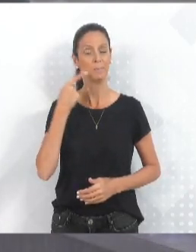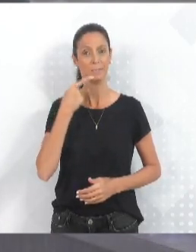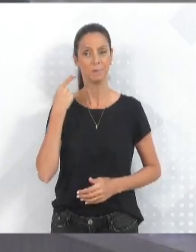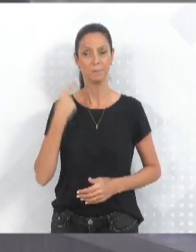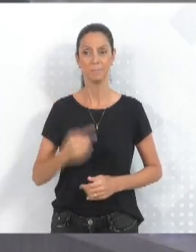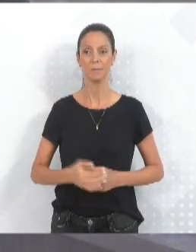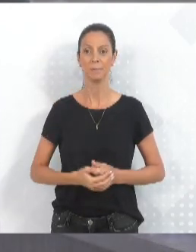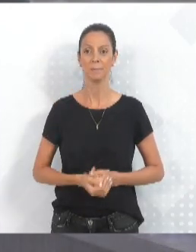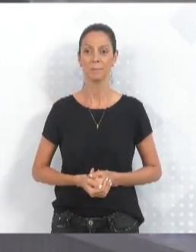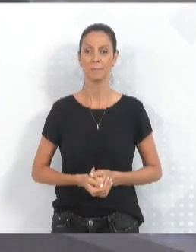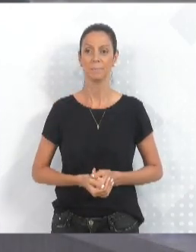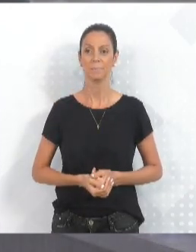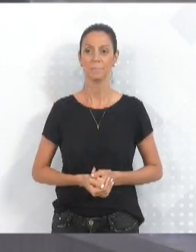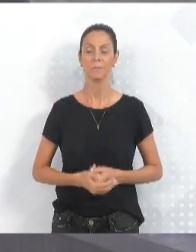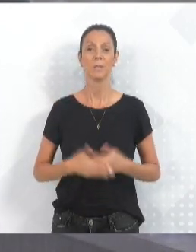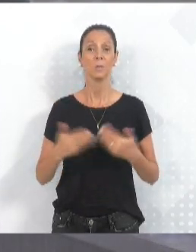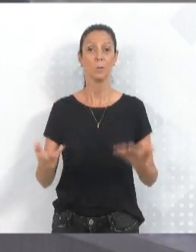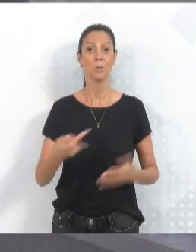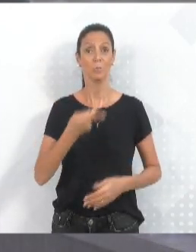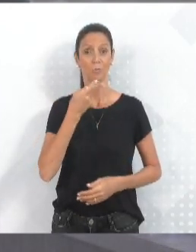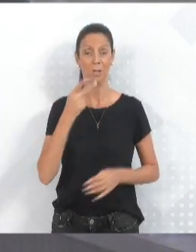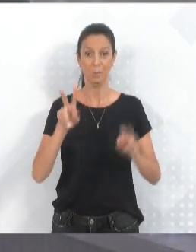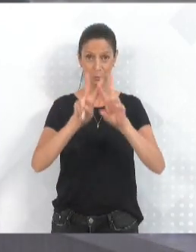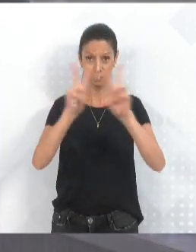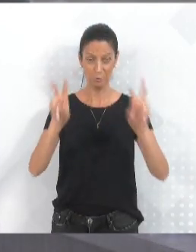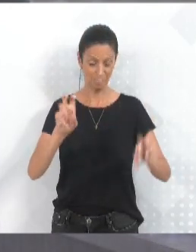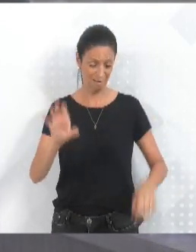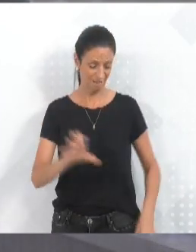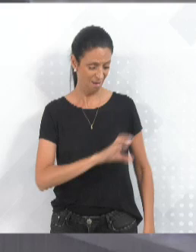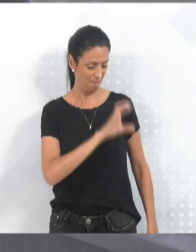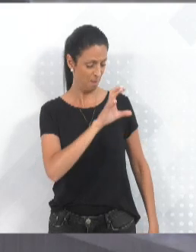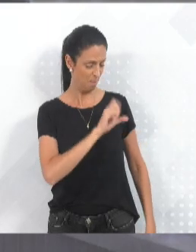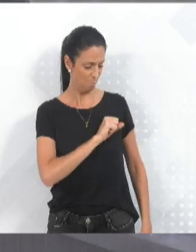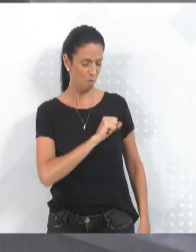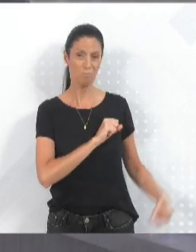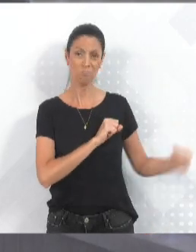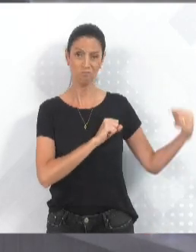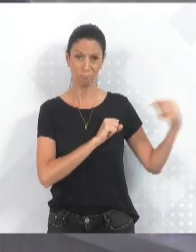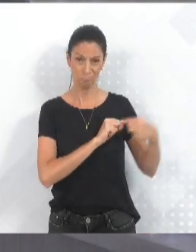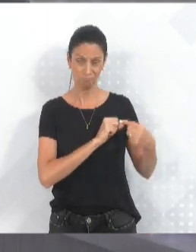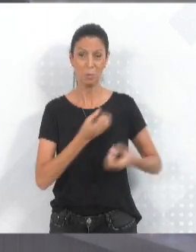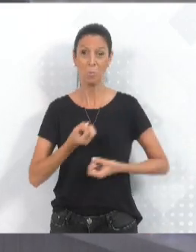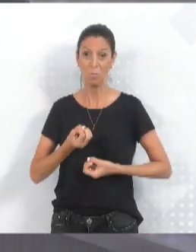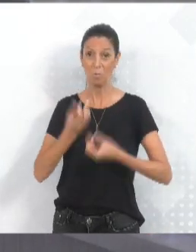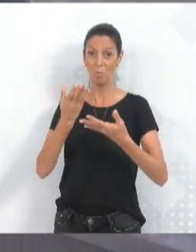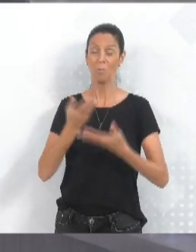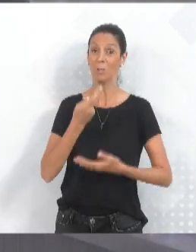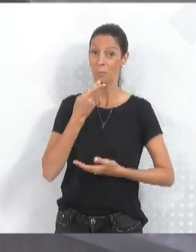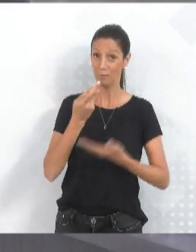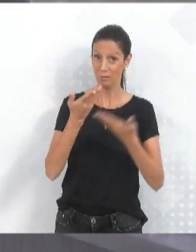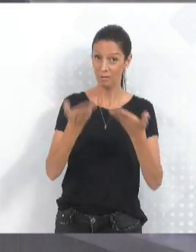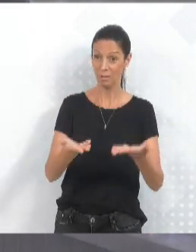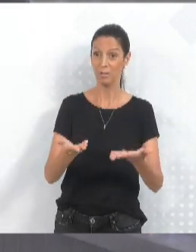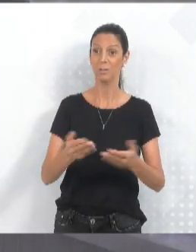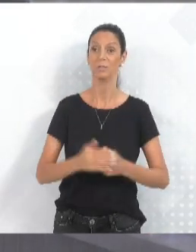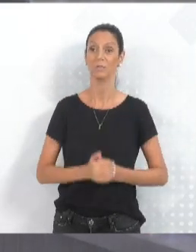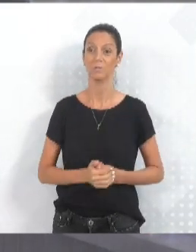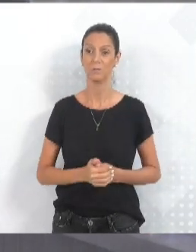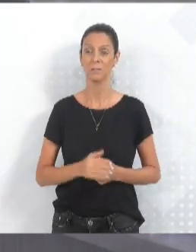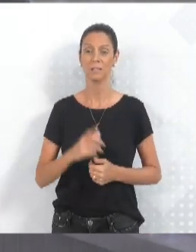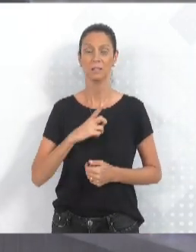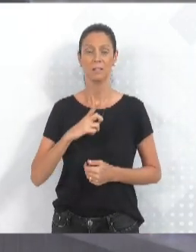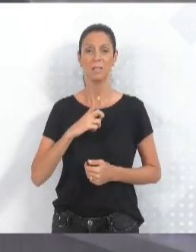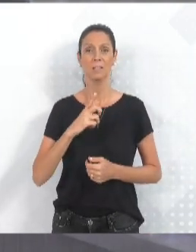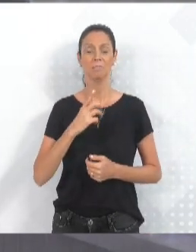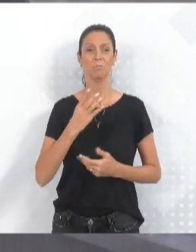lanzarin quando vossa excelência fala do amor confesso a vossa excelência que faça alguns flashes na